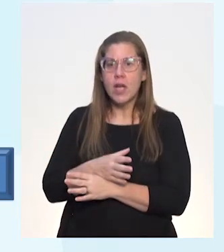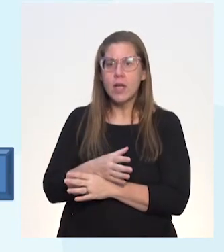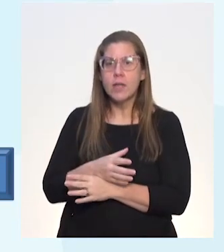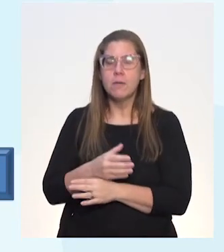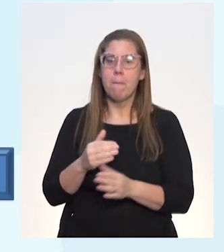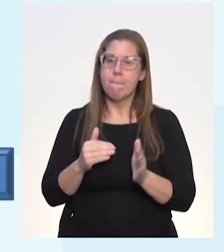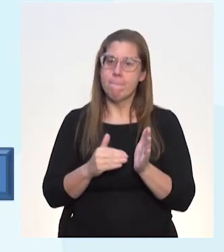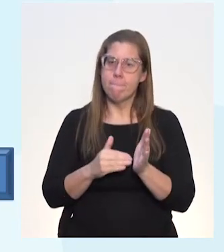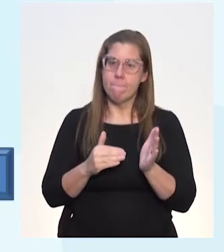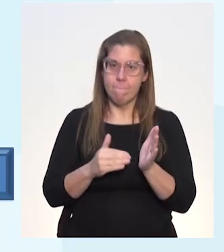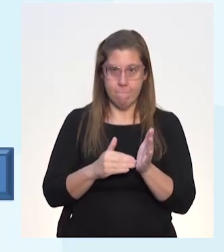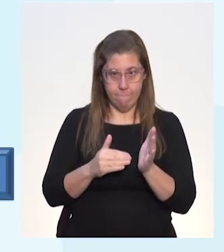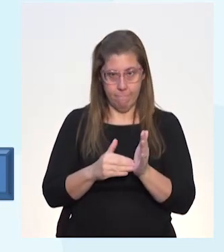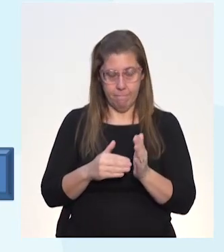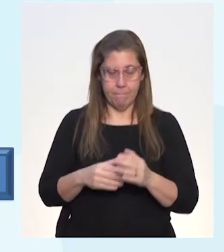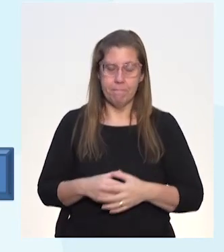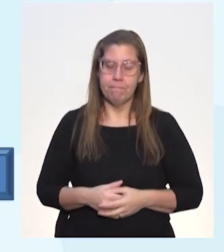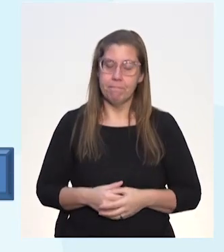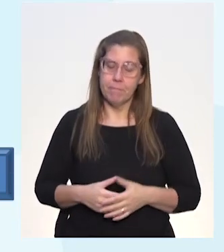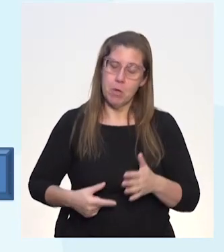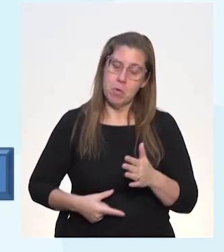Primeira Guerra Mundial. Em